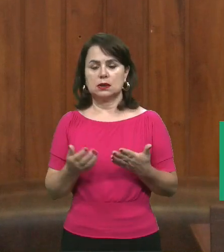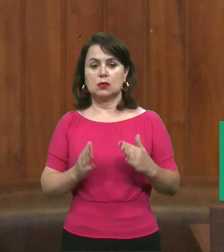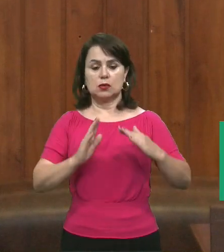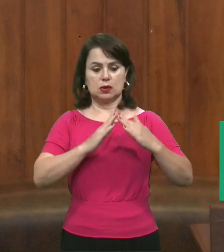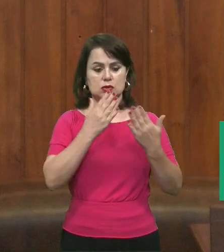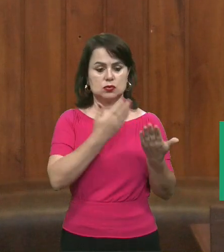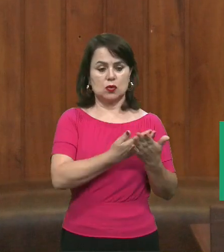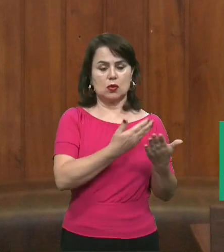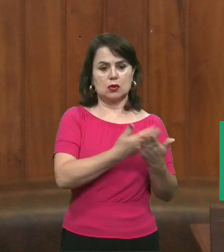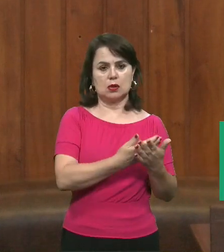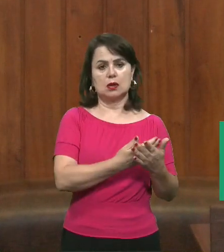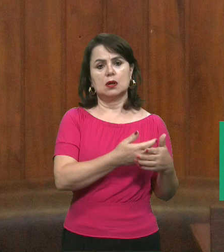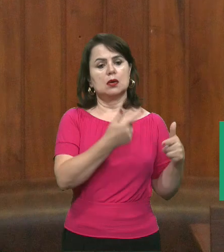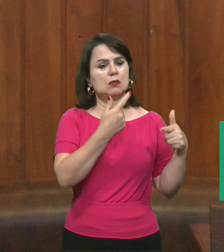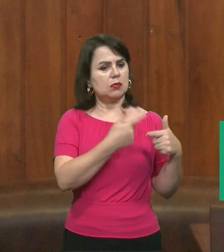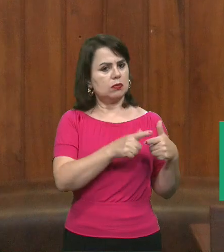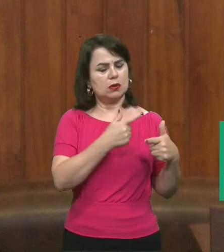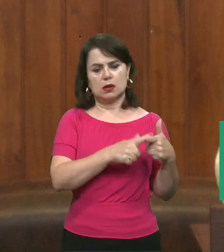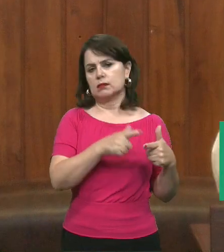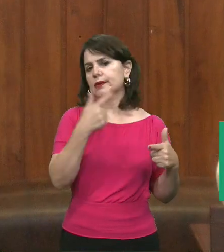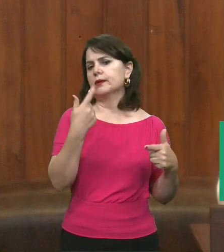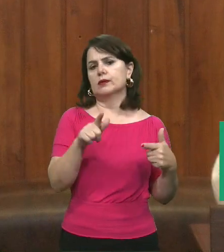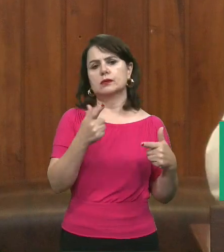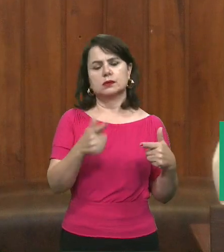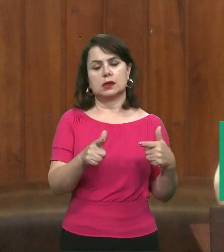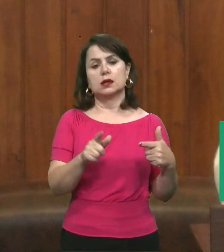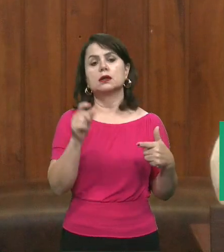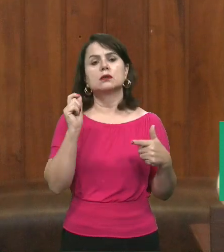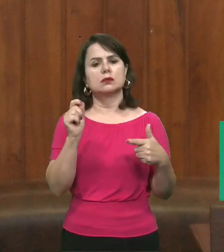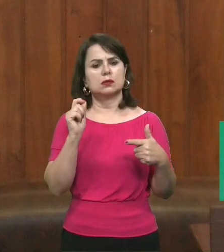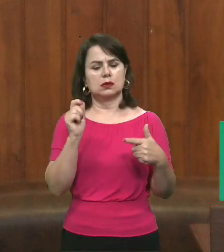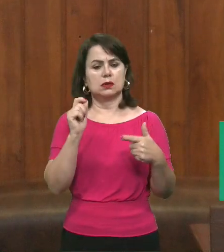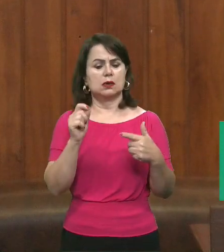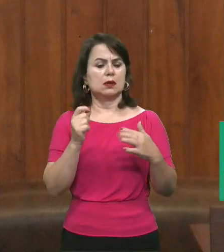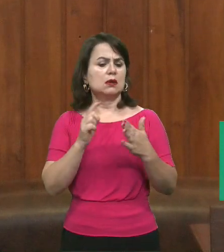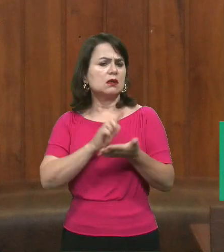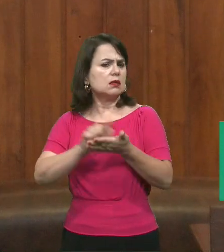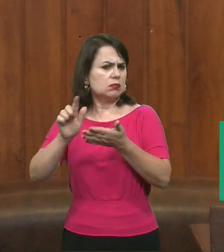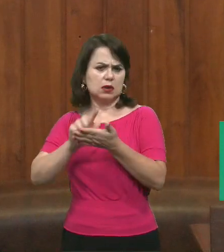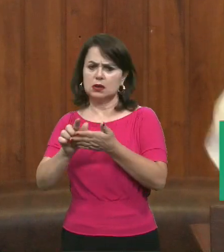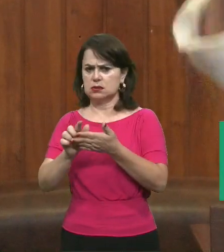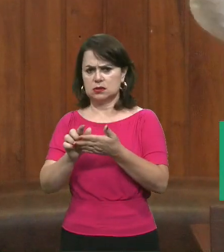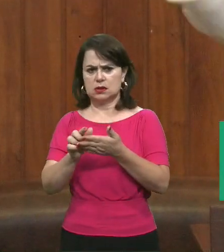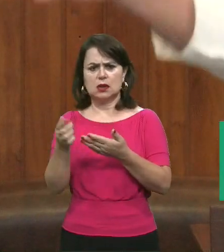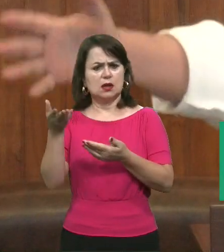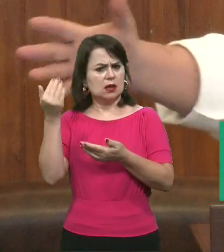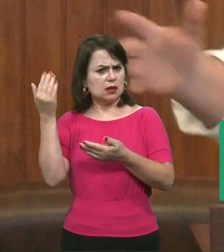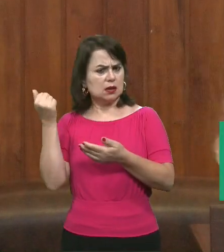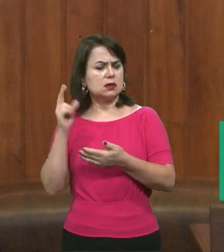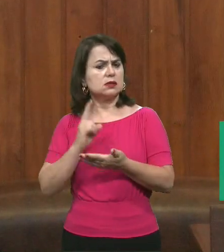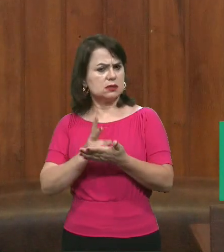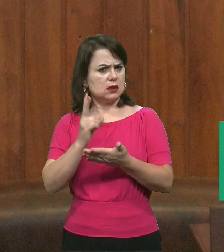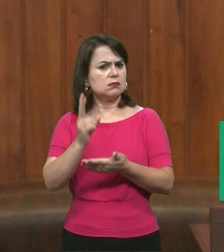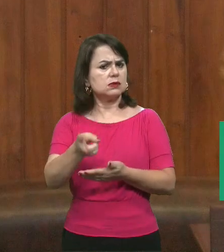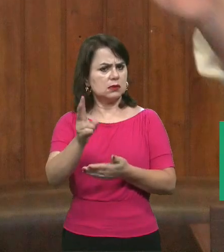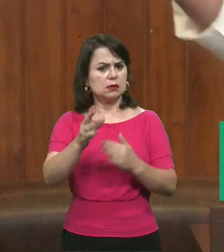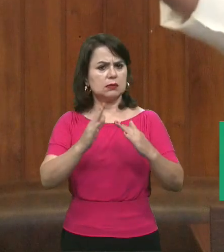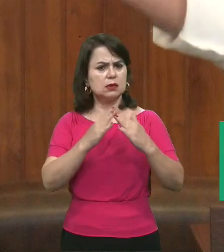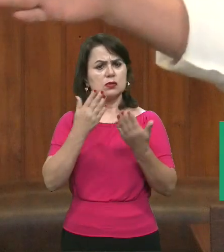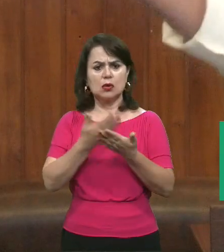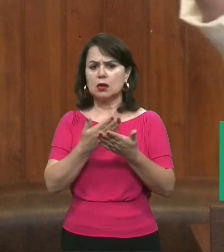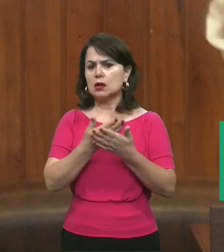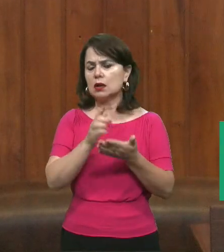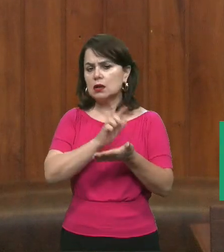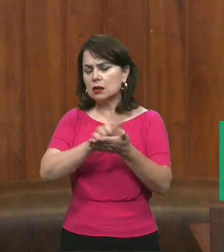nas escolas. A vida inteira as escolas foram limpas. Nunca alguém chegou para mim ou para qualquer vereador e falou assim, pô,